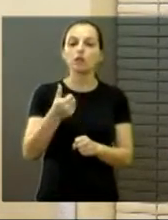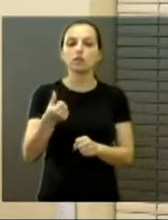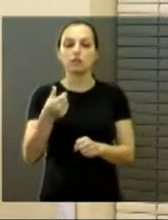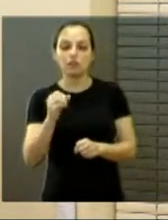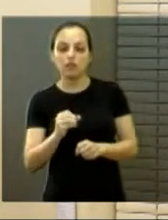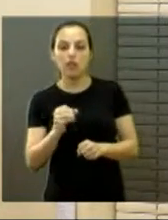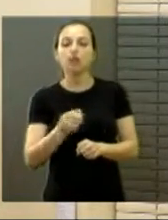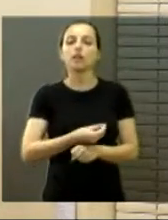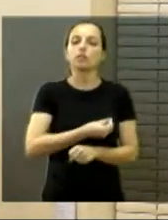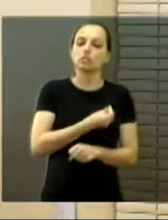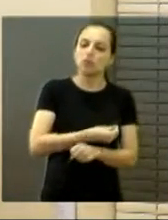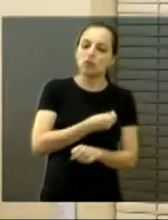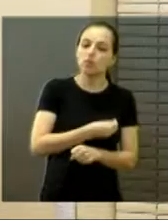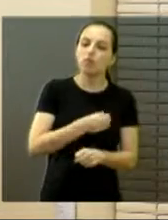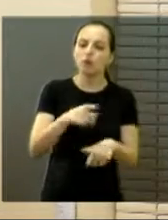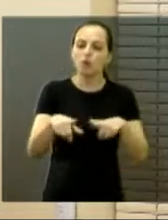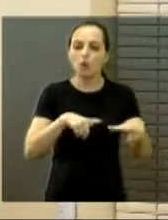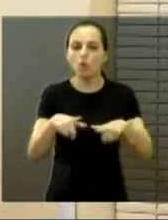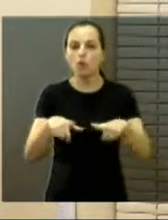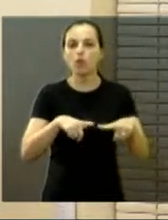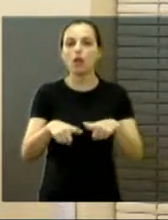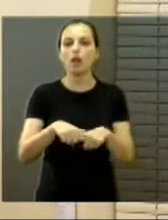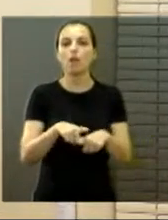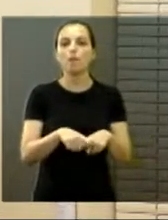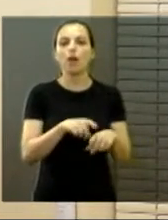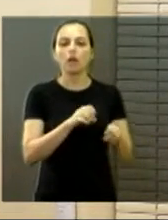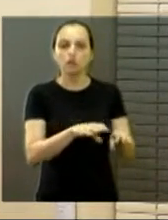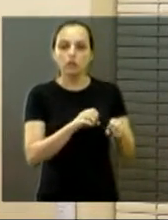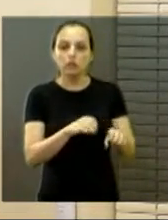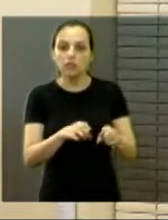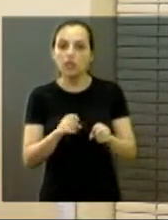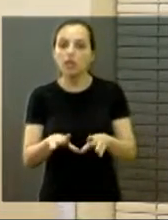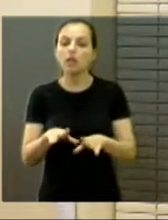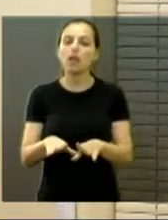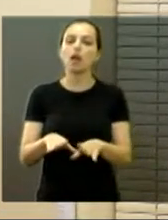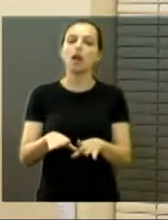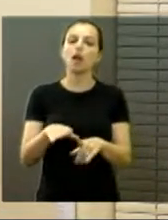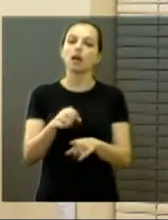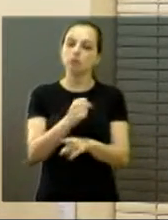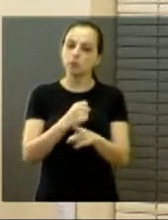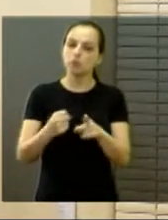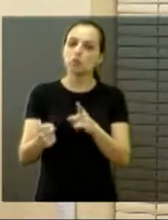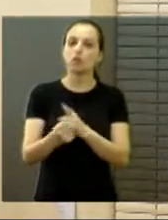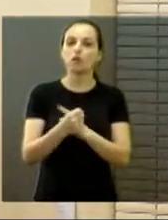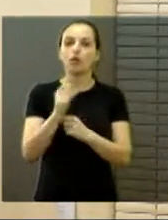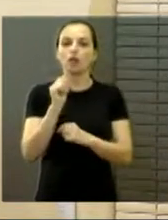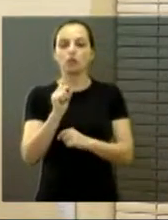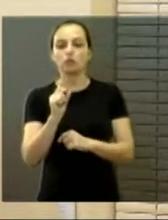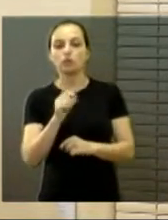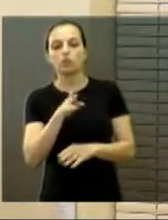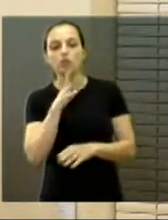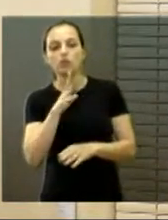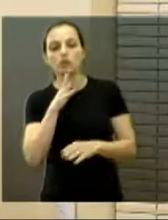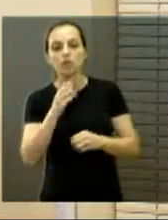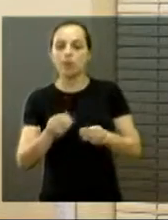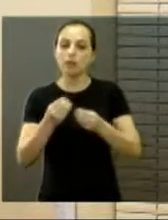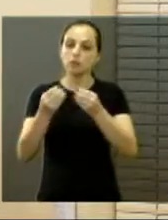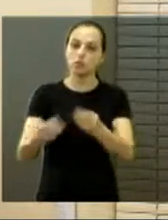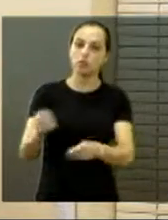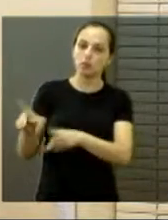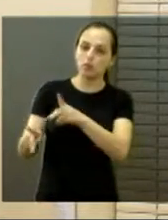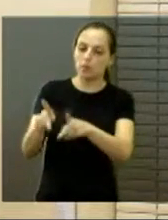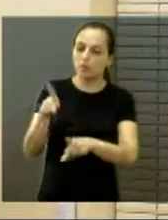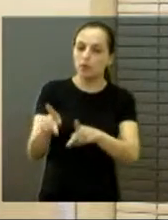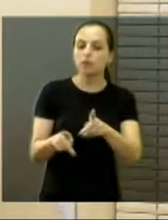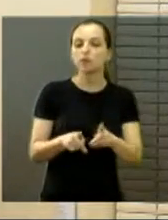foi dedicada a promover a alfabetização, a levar luz, esclarecimento, o conhecimento, o saber à